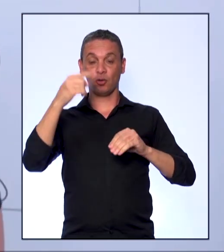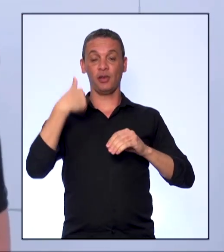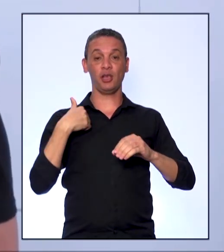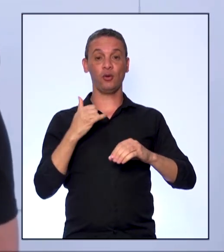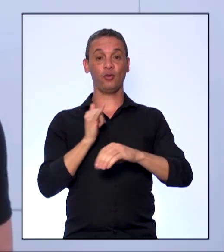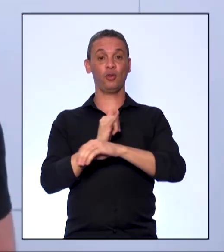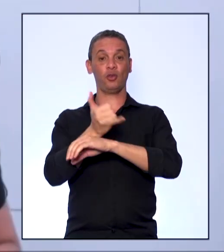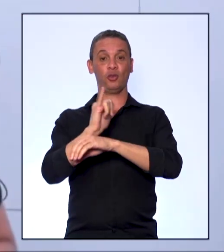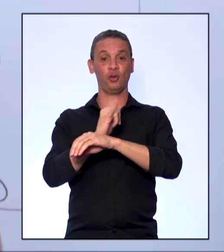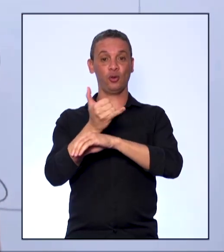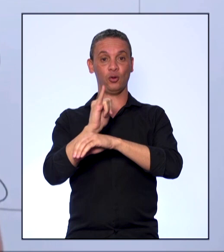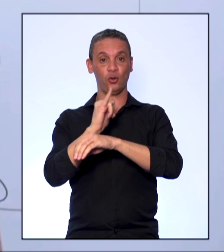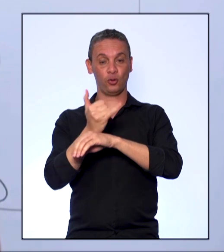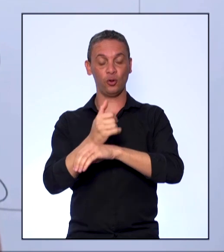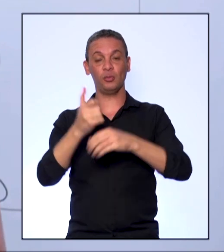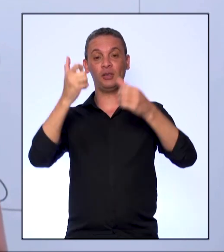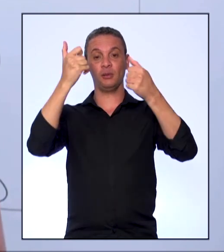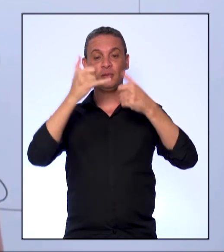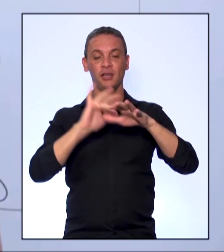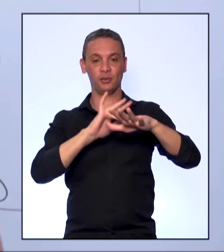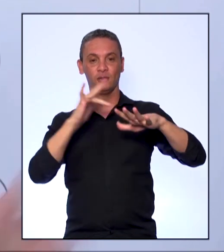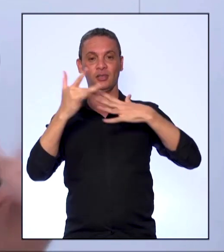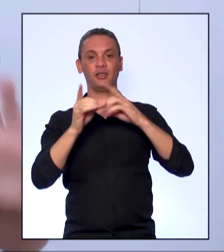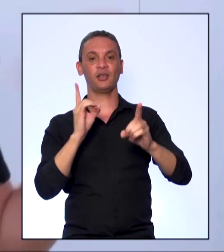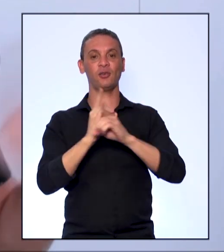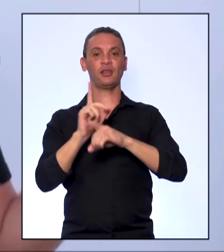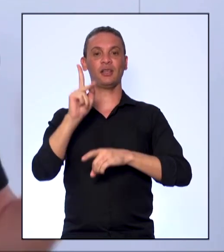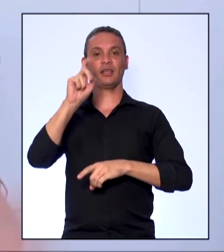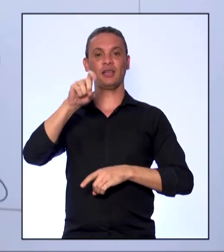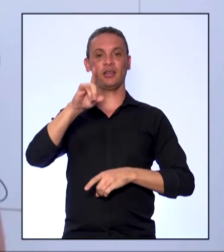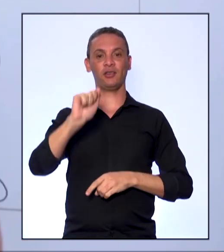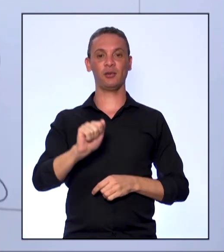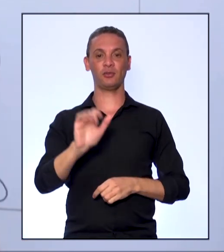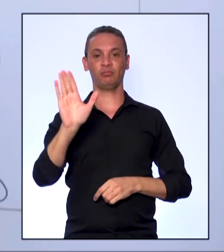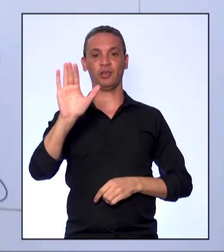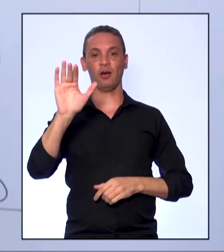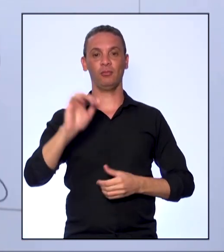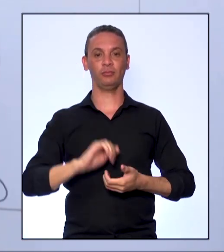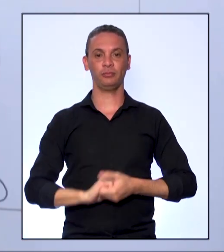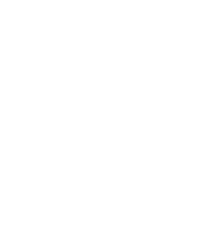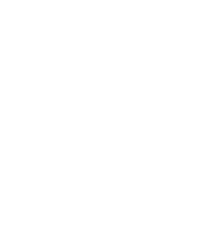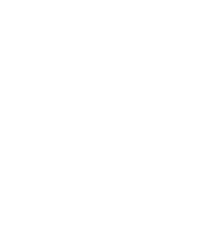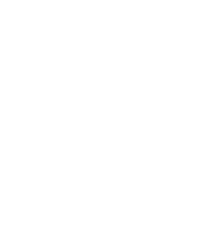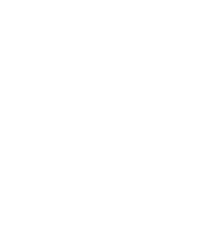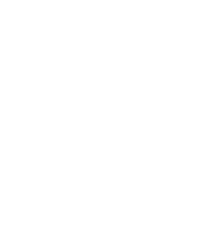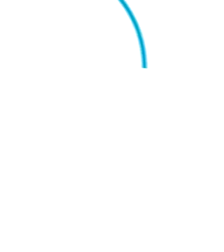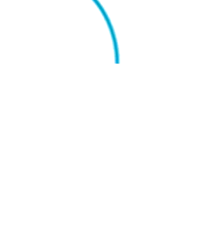canal, que é o Bioexplica. Procura lá nas redes sociais, Kennedy Ramos. Até a próxima. Tchau, tchau.